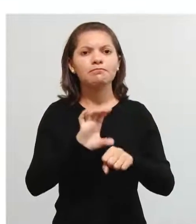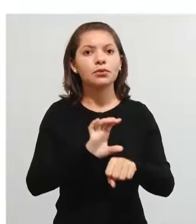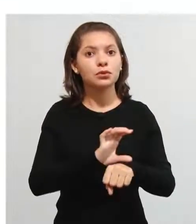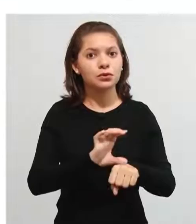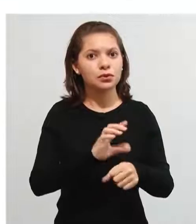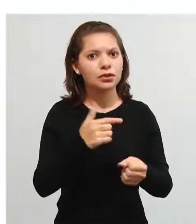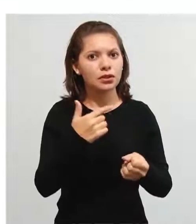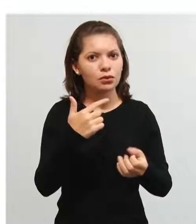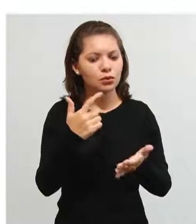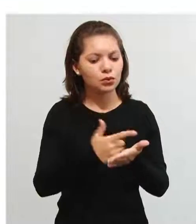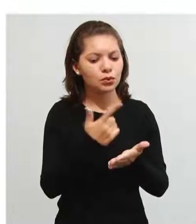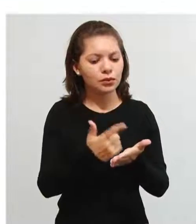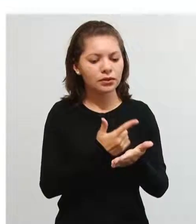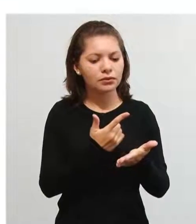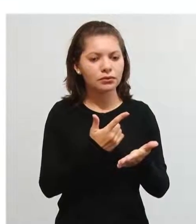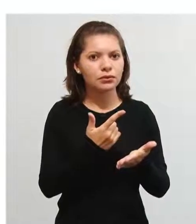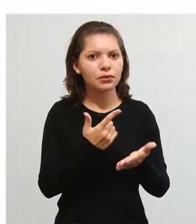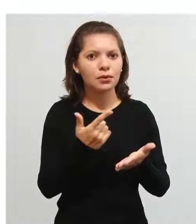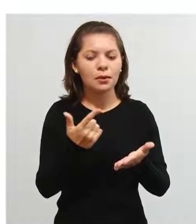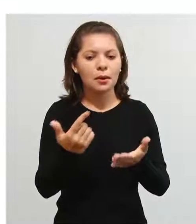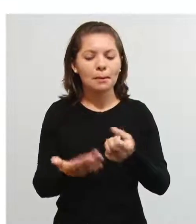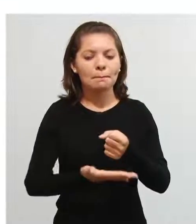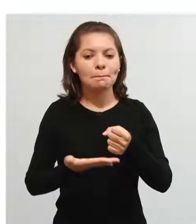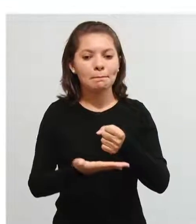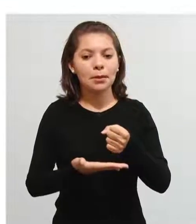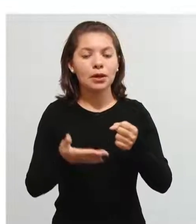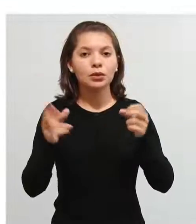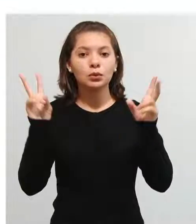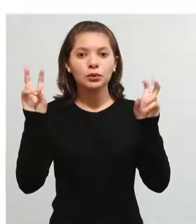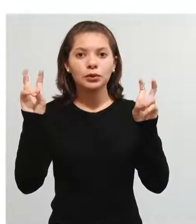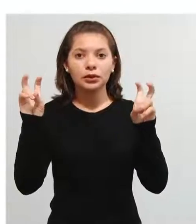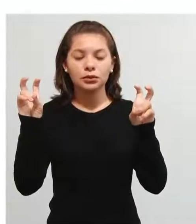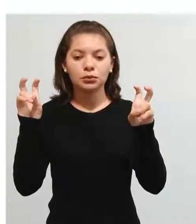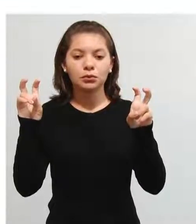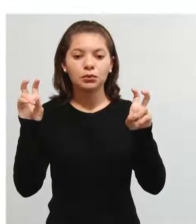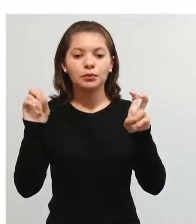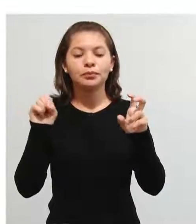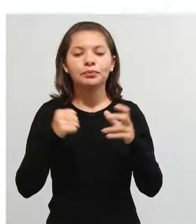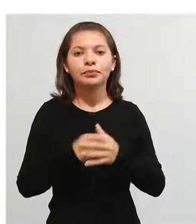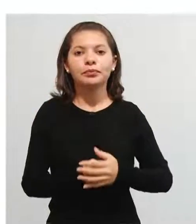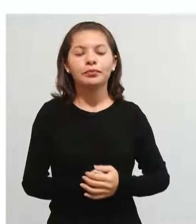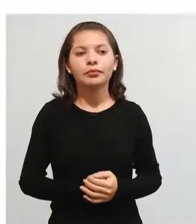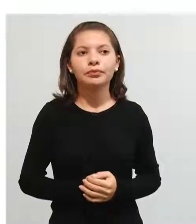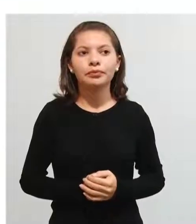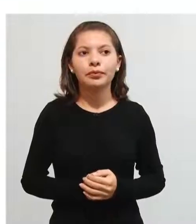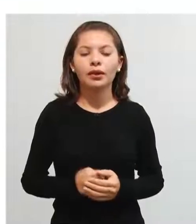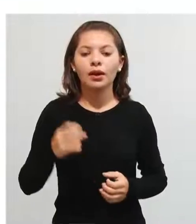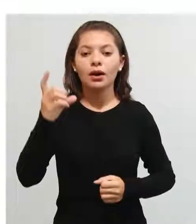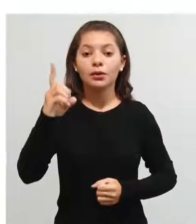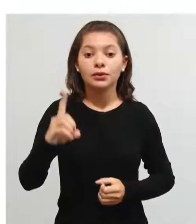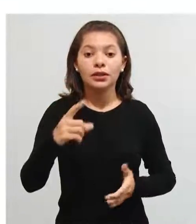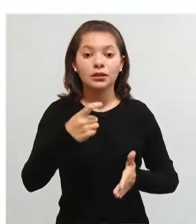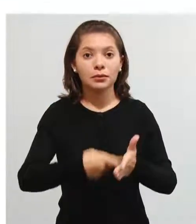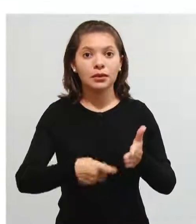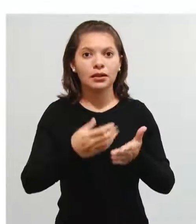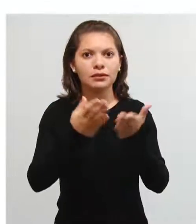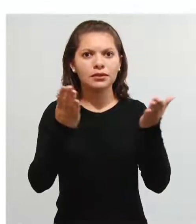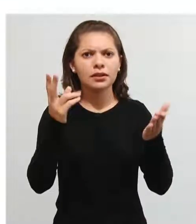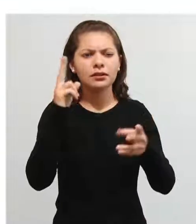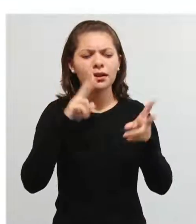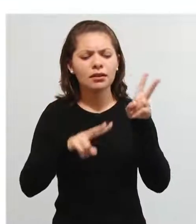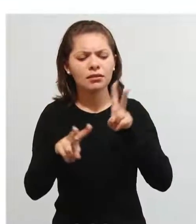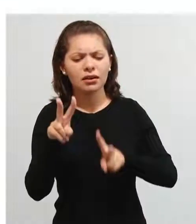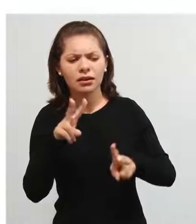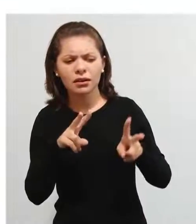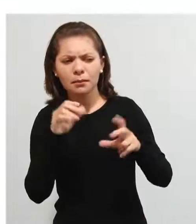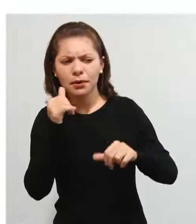basicamente no título que é destinado ao estudo do direito tributário, vocês vão ver que a Constituição Federal,